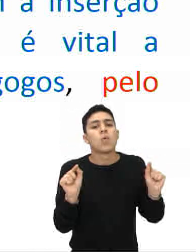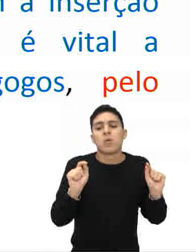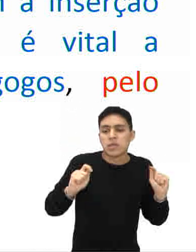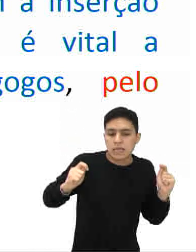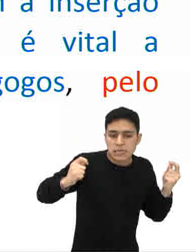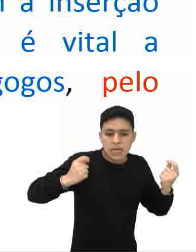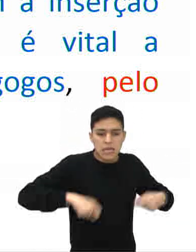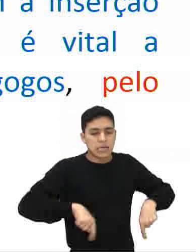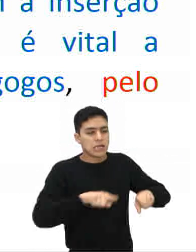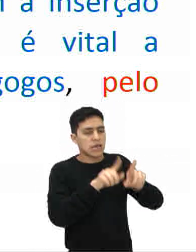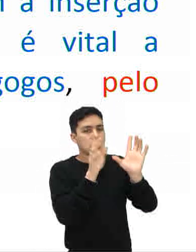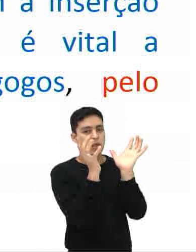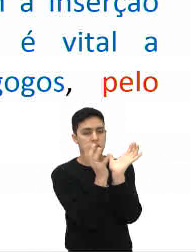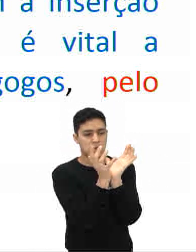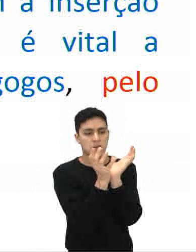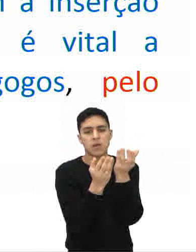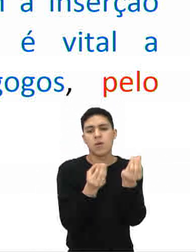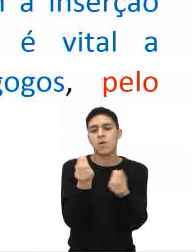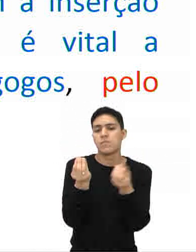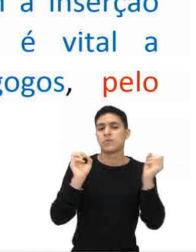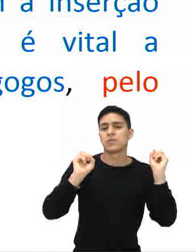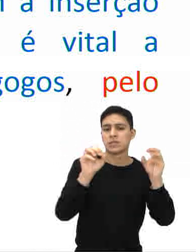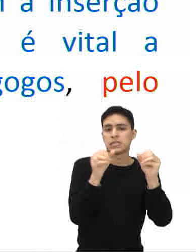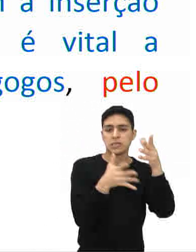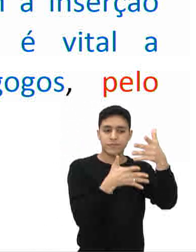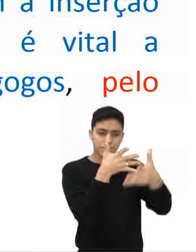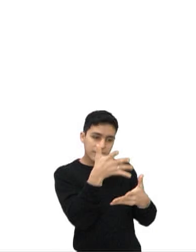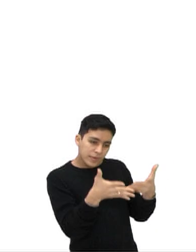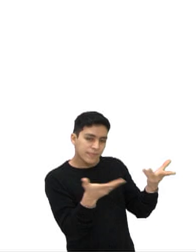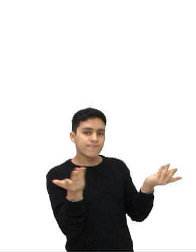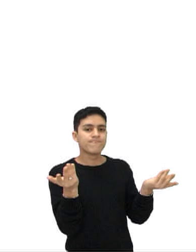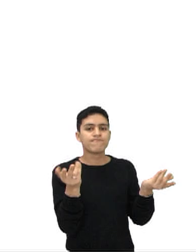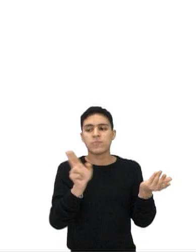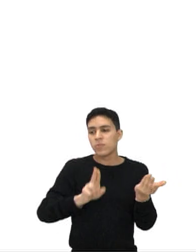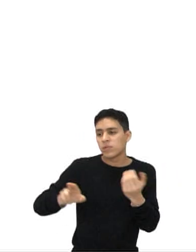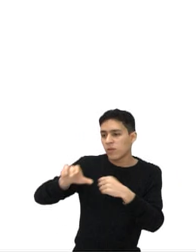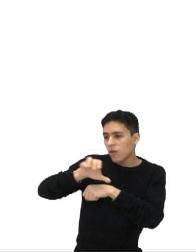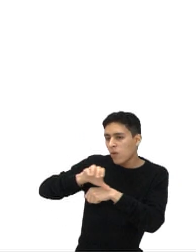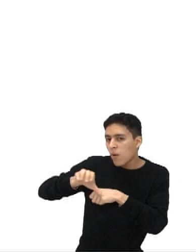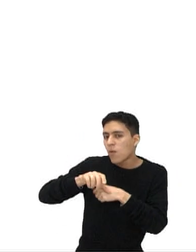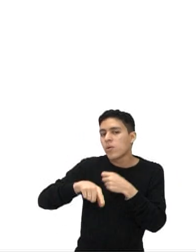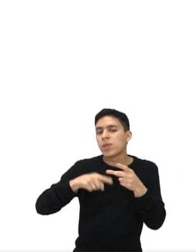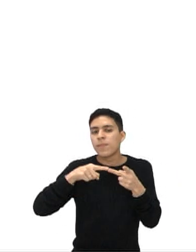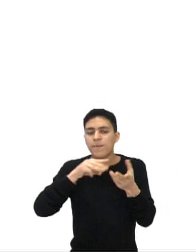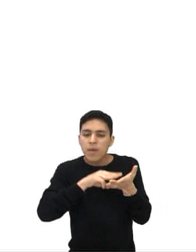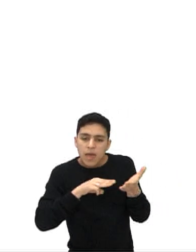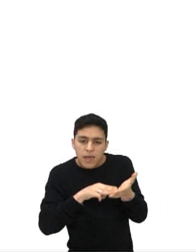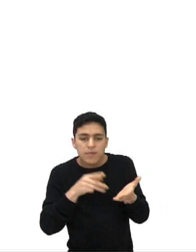necessidades de tal grupo, como o ensino em Libras, utilizando cursos e métodos,